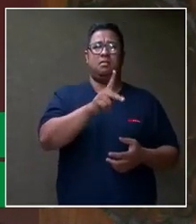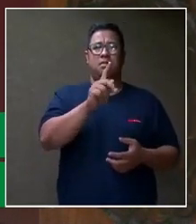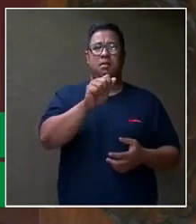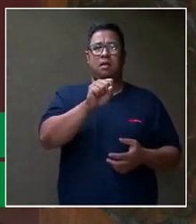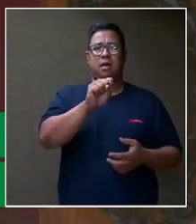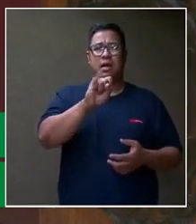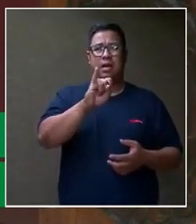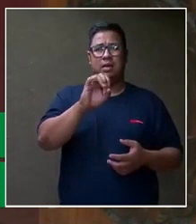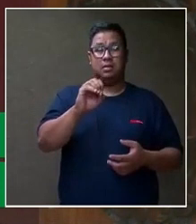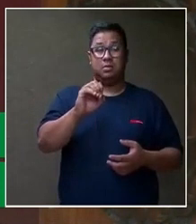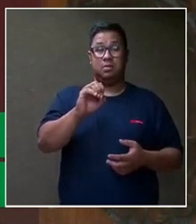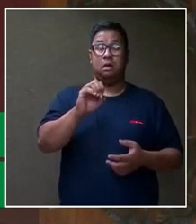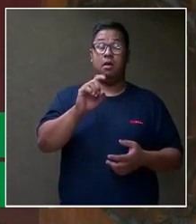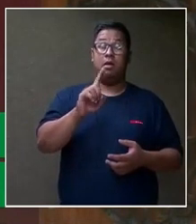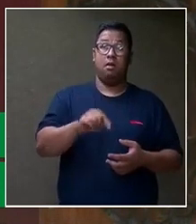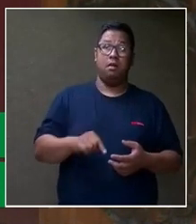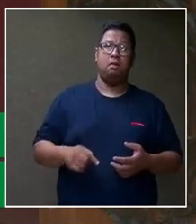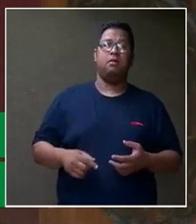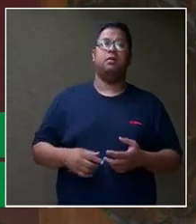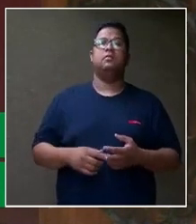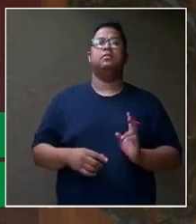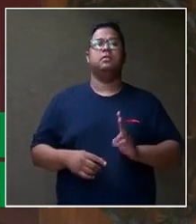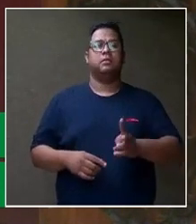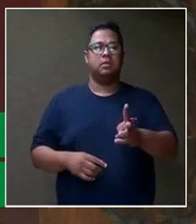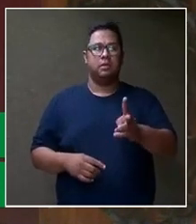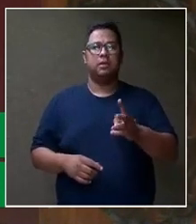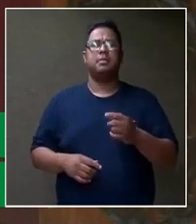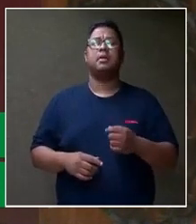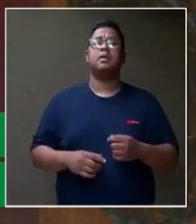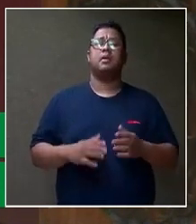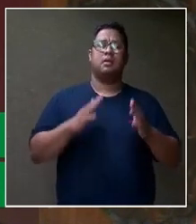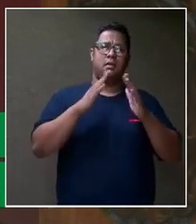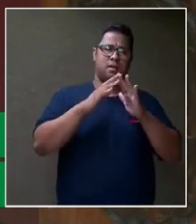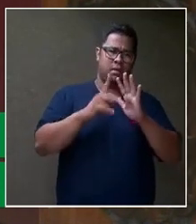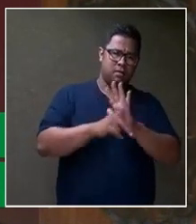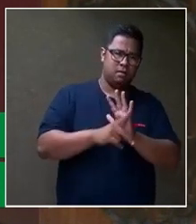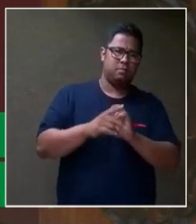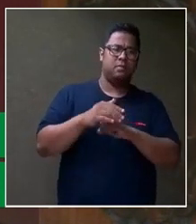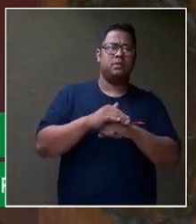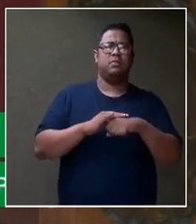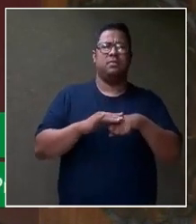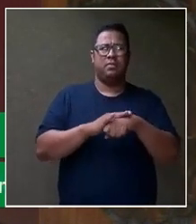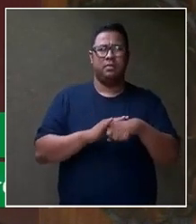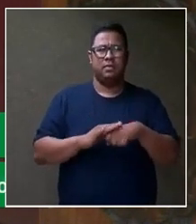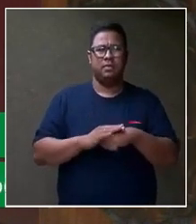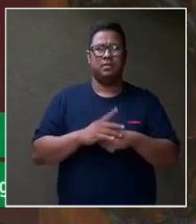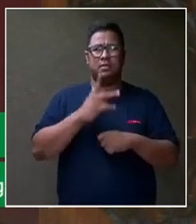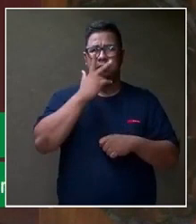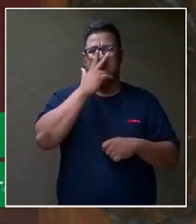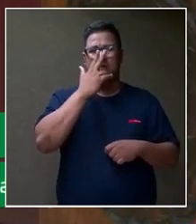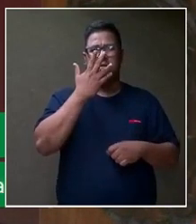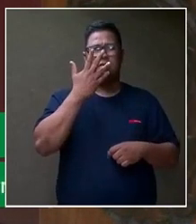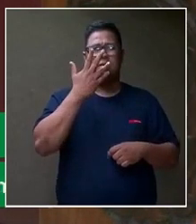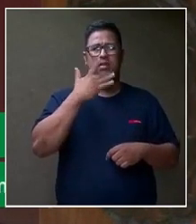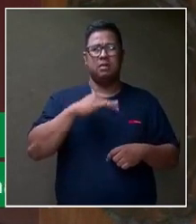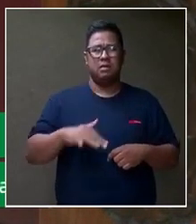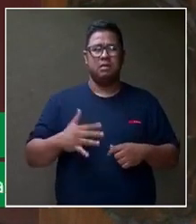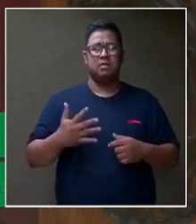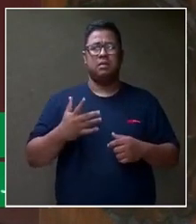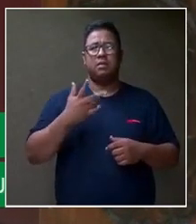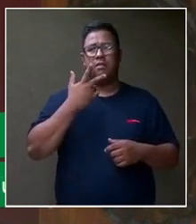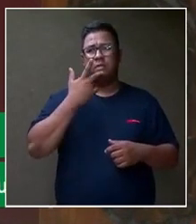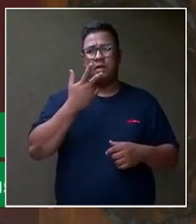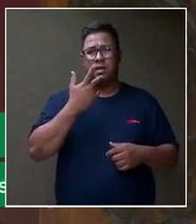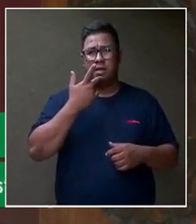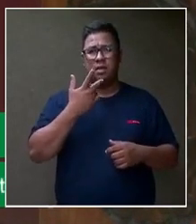Falando do comportamento dele. É, ele sempre, quando ele tinha em casa, eram umas conversas meio infantil, só falava